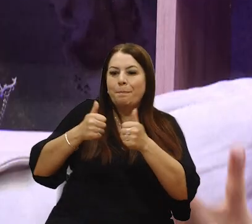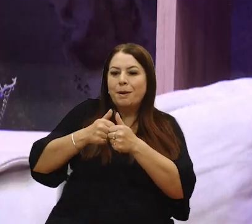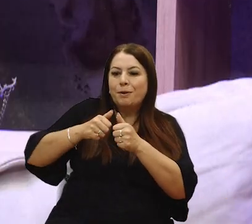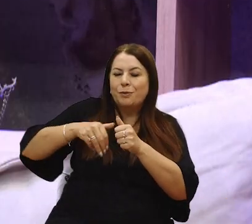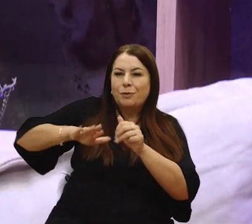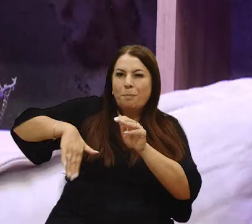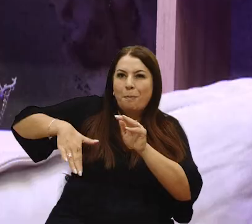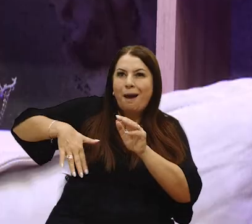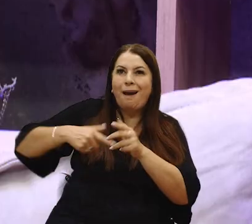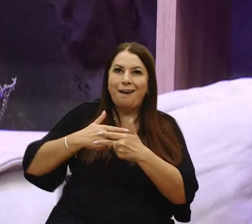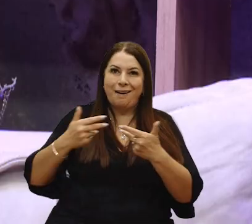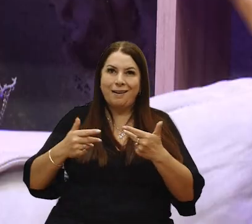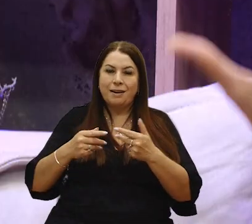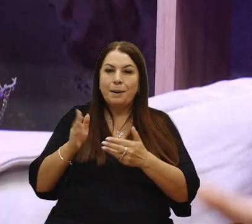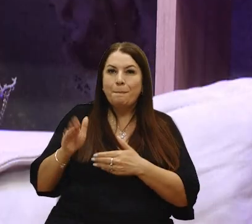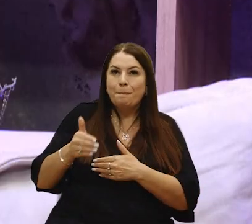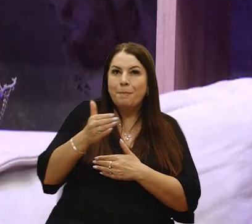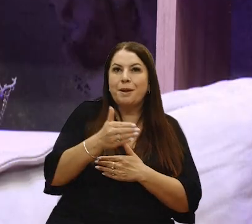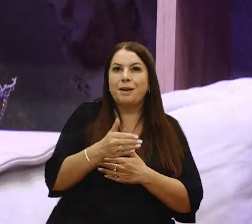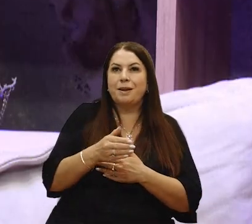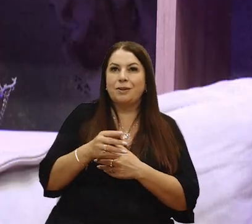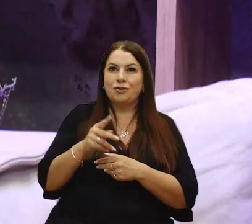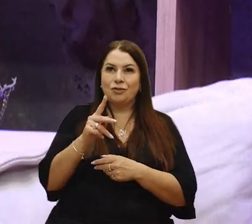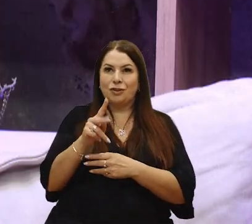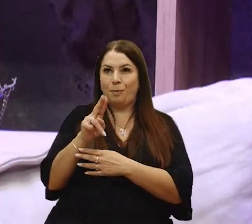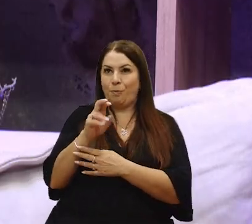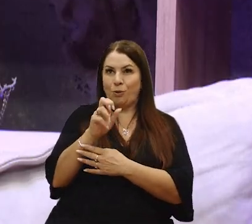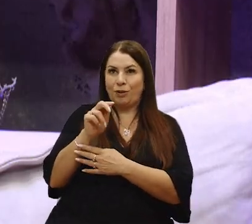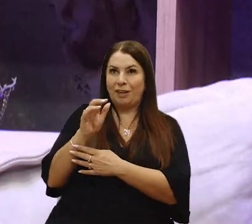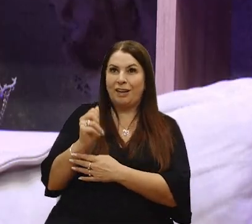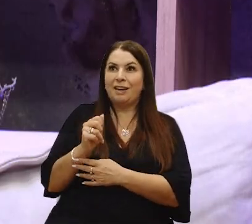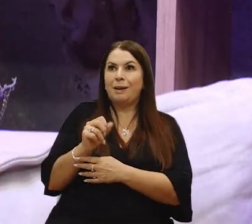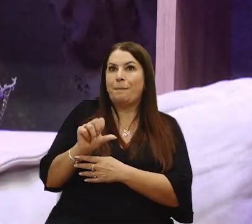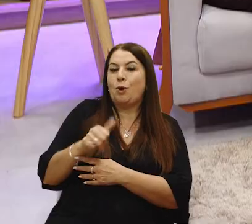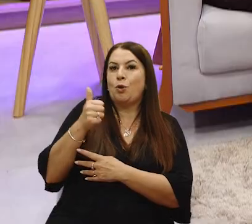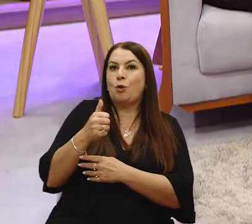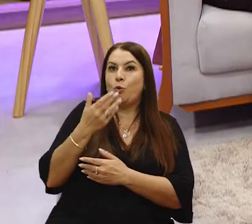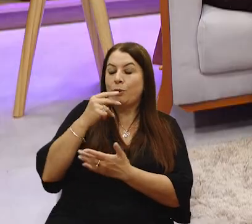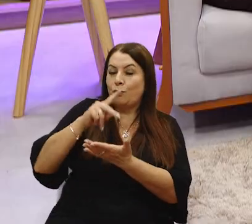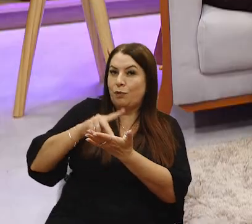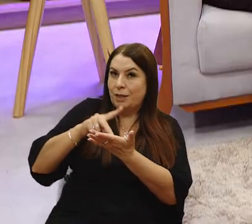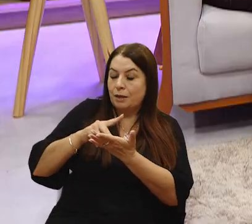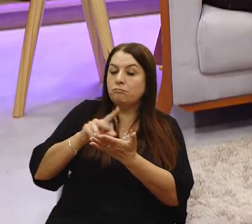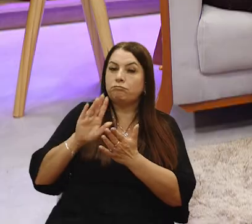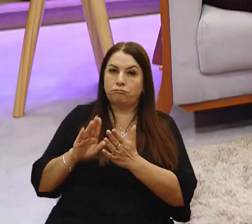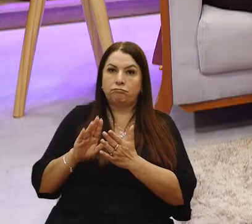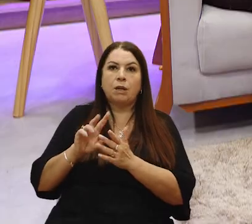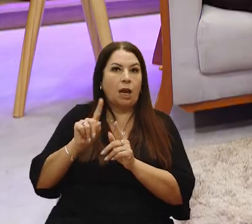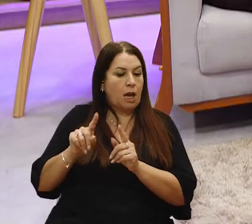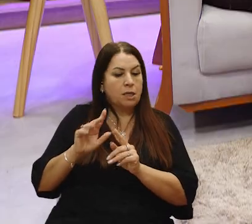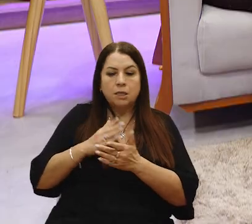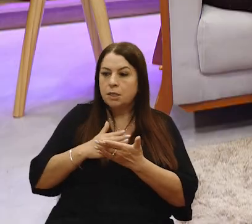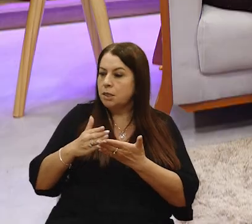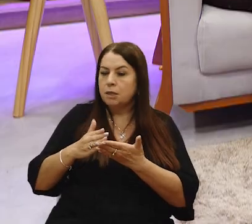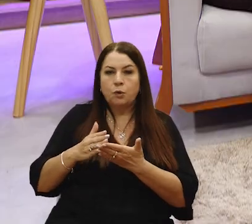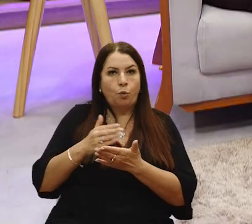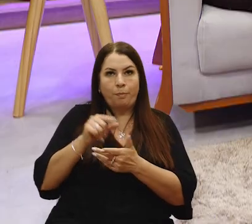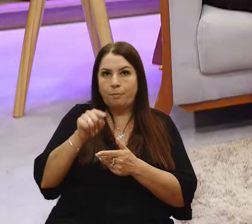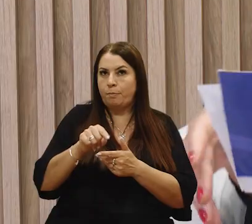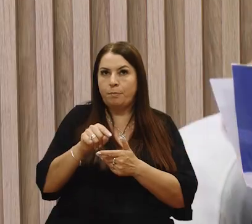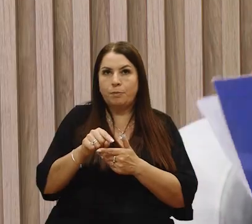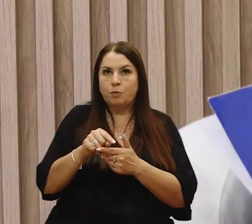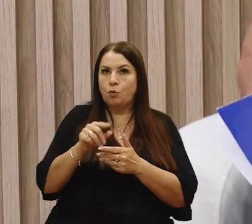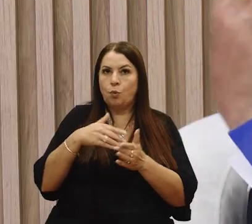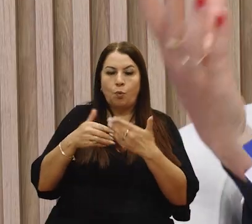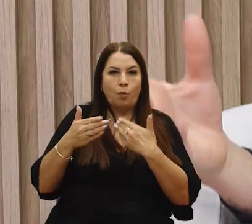falou, uma construção, é para durar, é para ser um estilo de vida, né? Então, Contigo foi assim, Cláudia? Foi assim, individualizado? Como é que